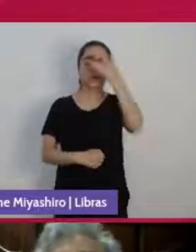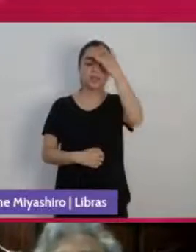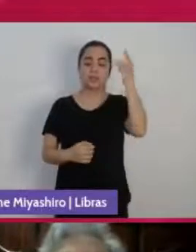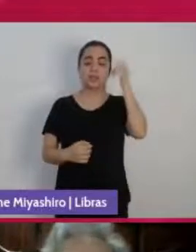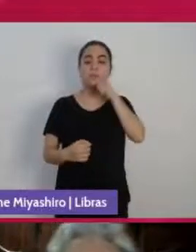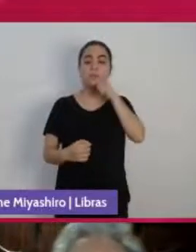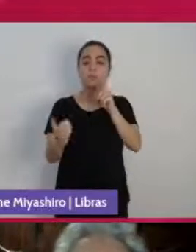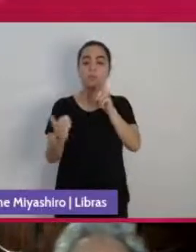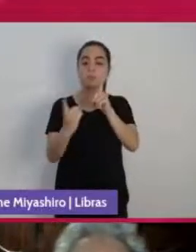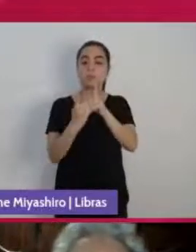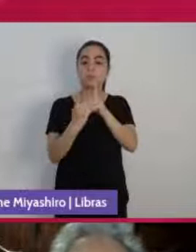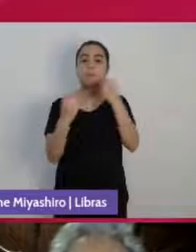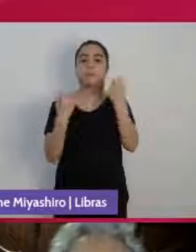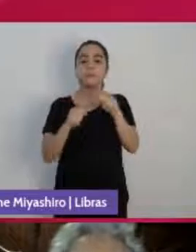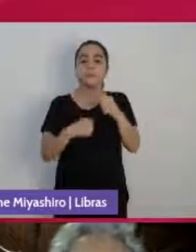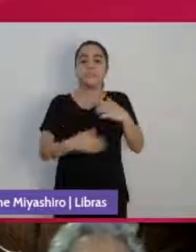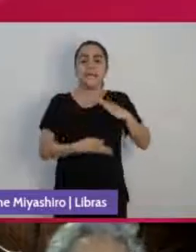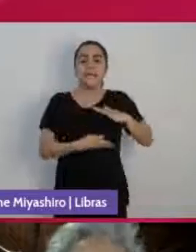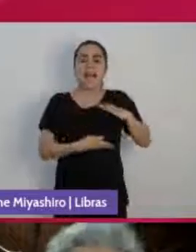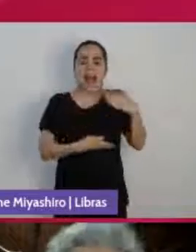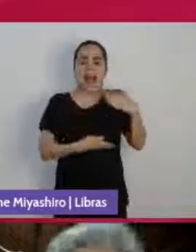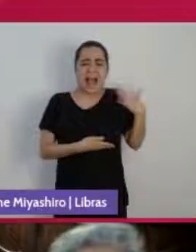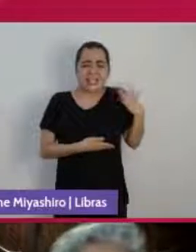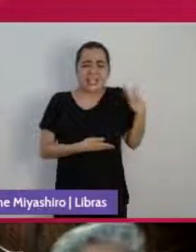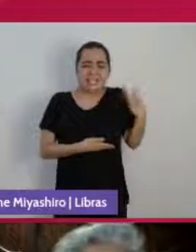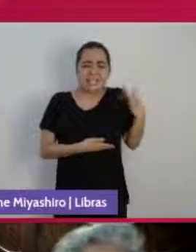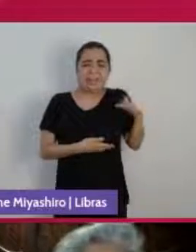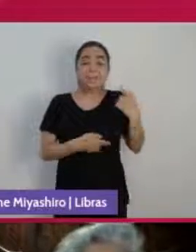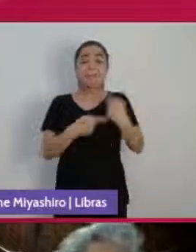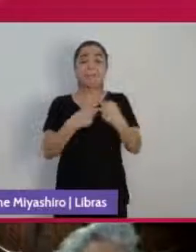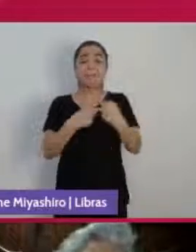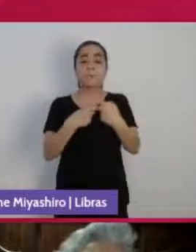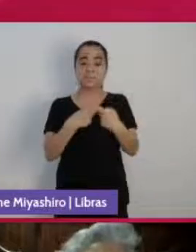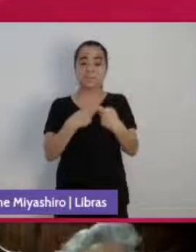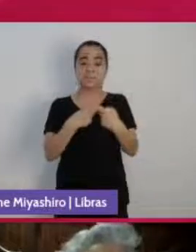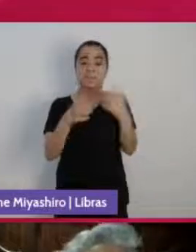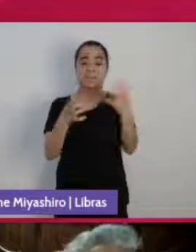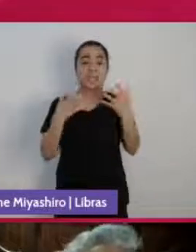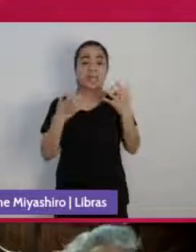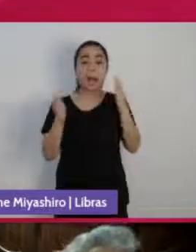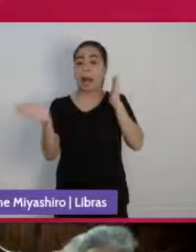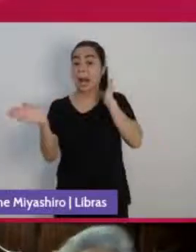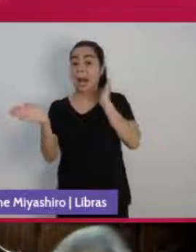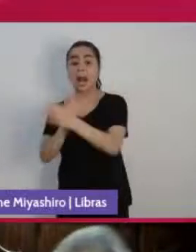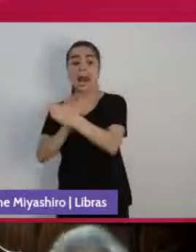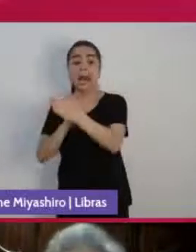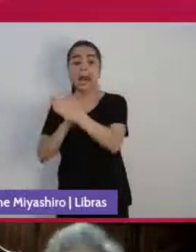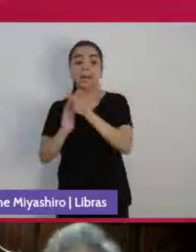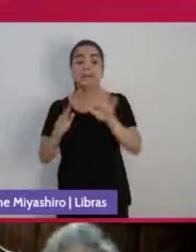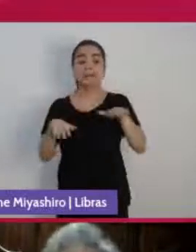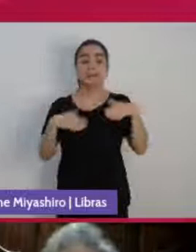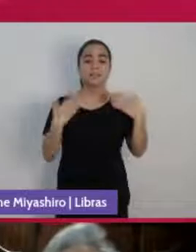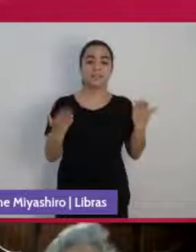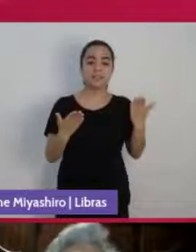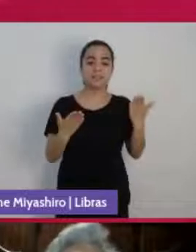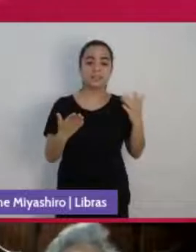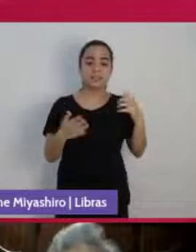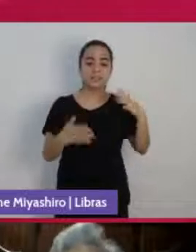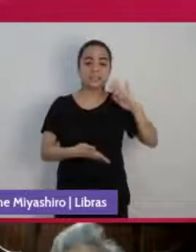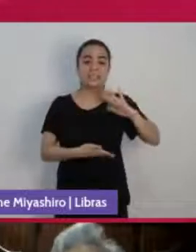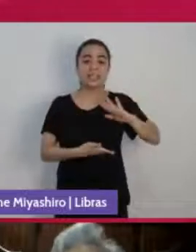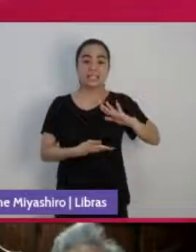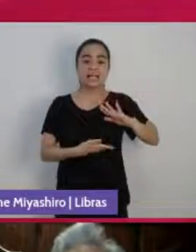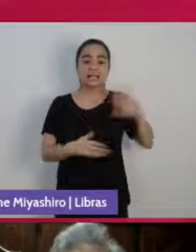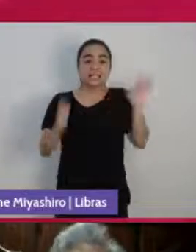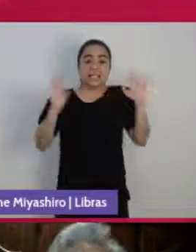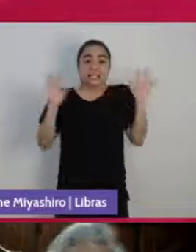com hipersensibilidade, por quê? Ela quer fugir dali, né? Então, você encosta na mama dela, ela